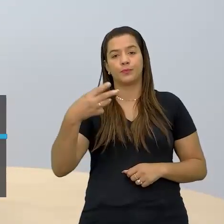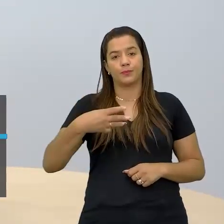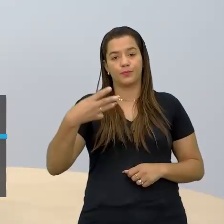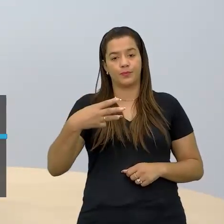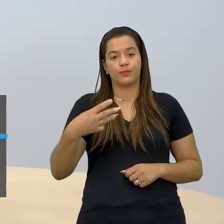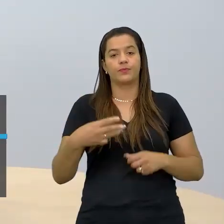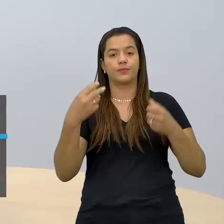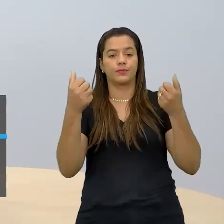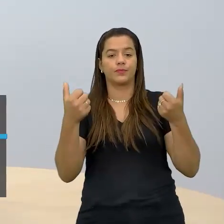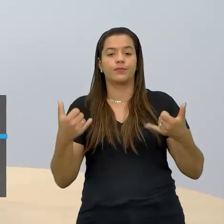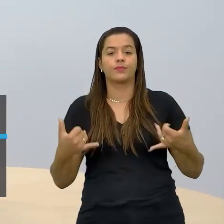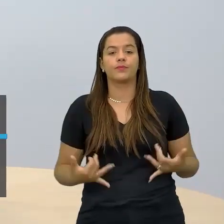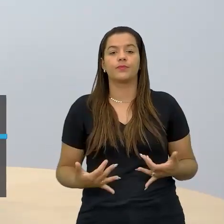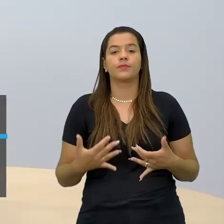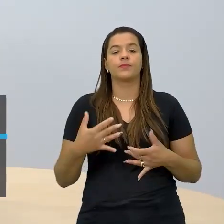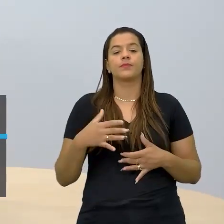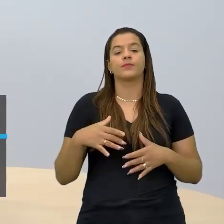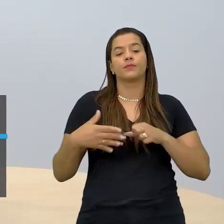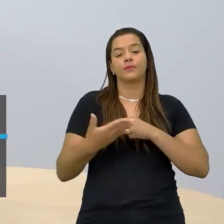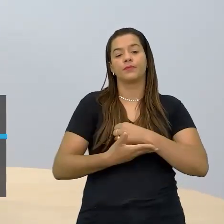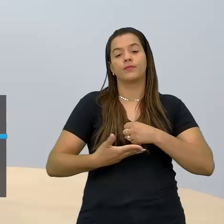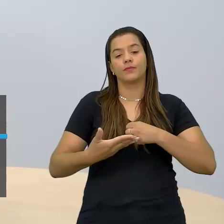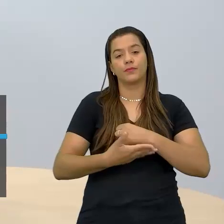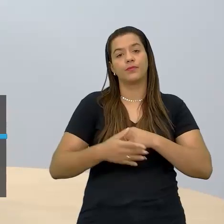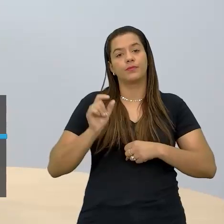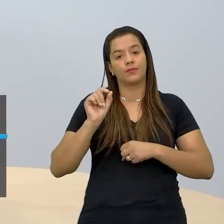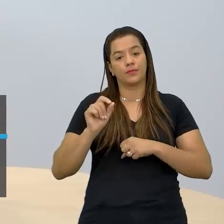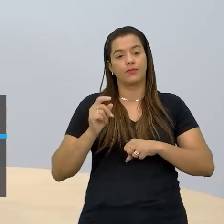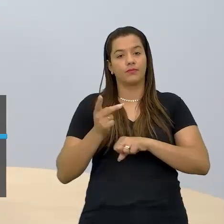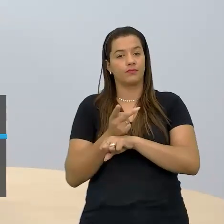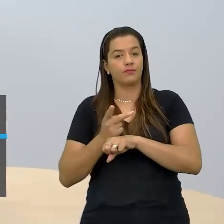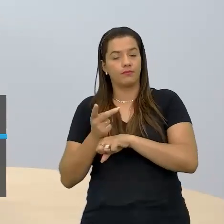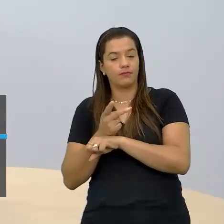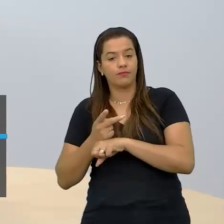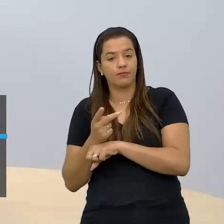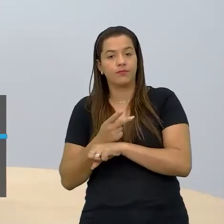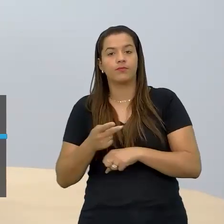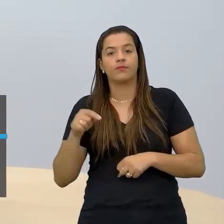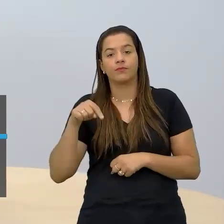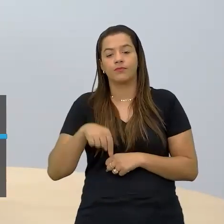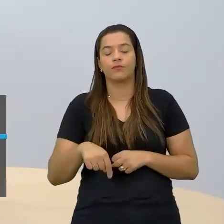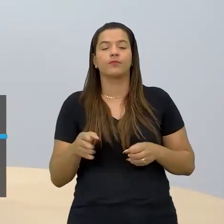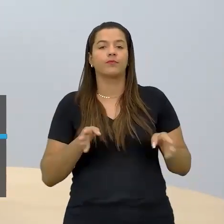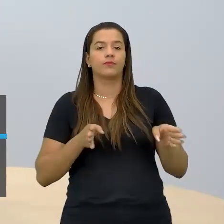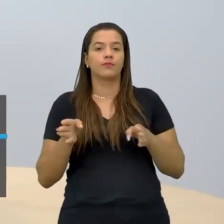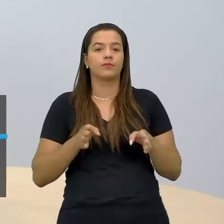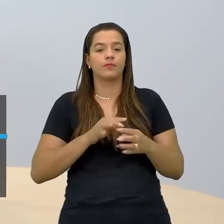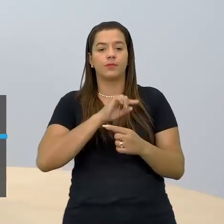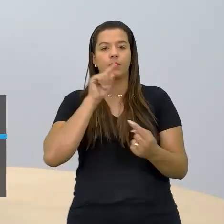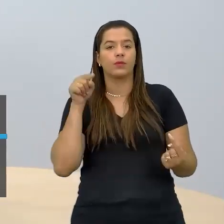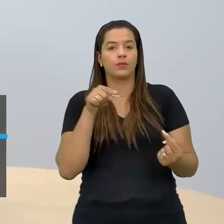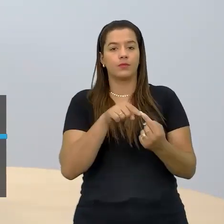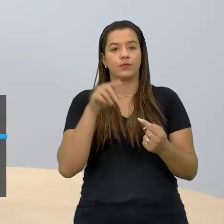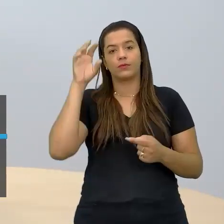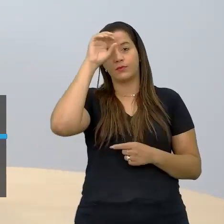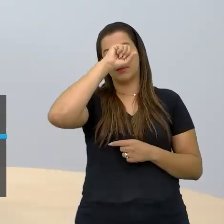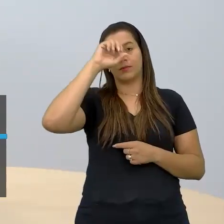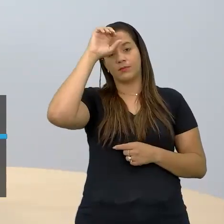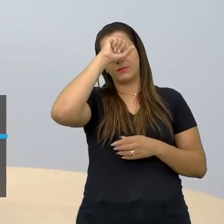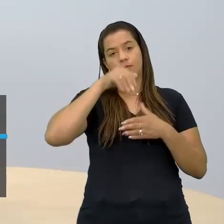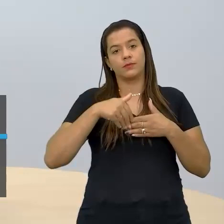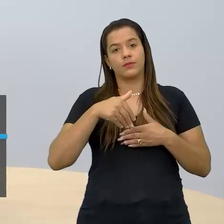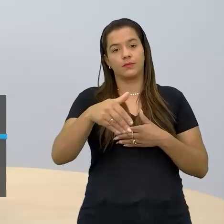a aprendizagem baseada em projetos é a investigação. Então, nesse momento, nós já estipulamos os objetivos de aprendizagem a partir